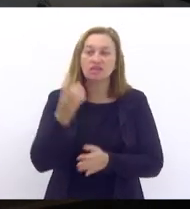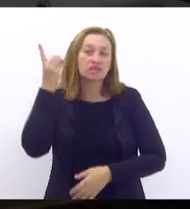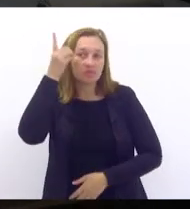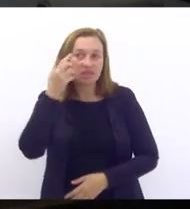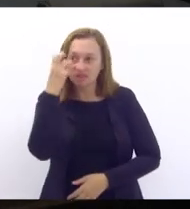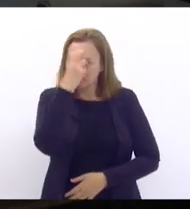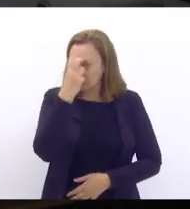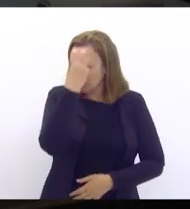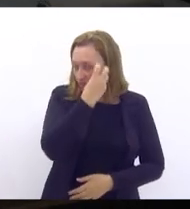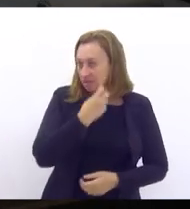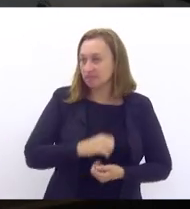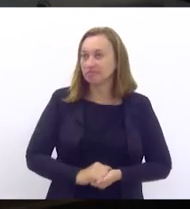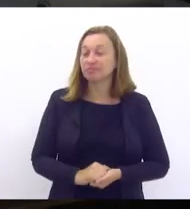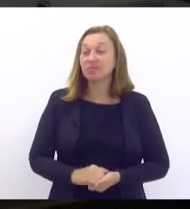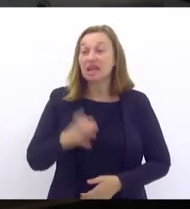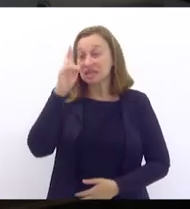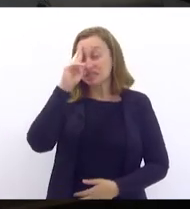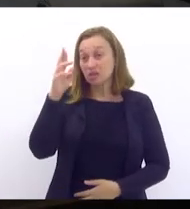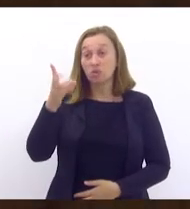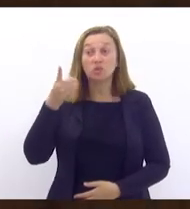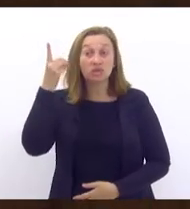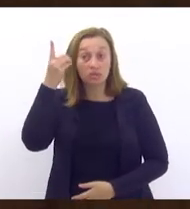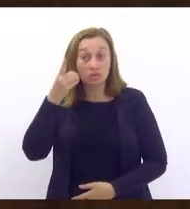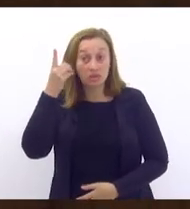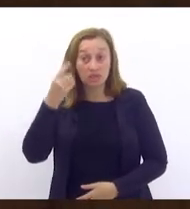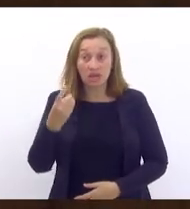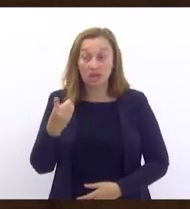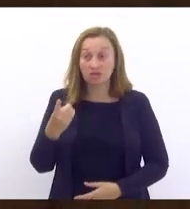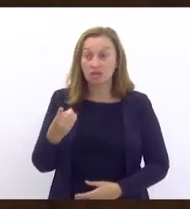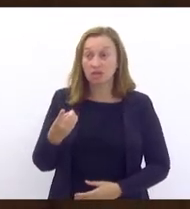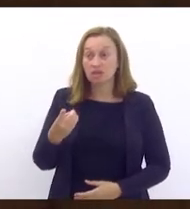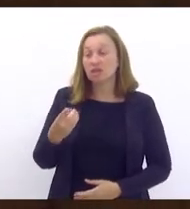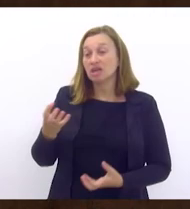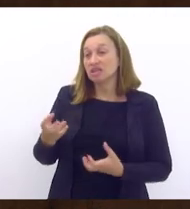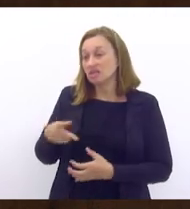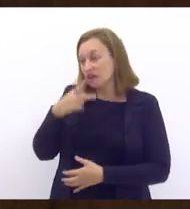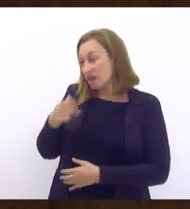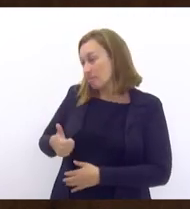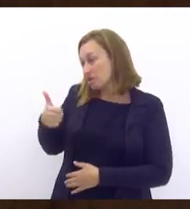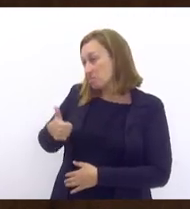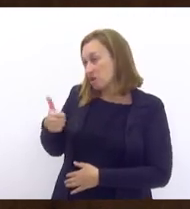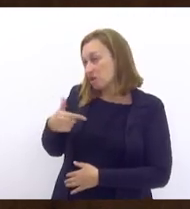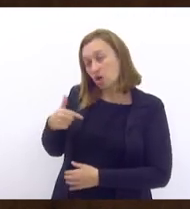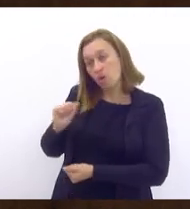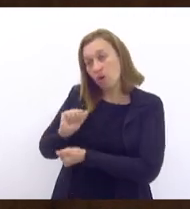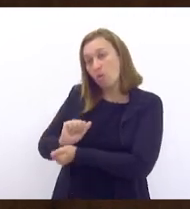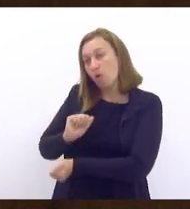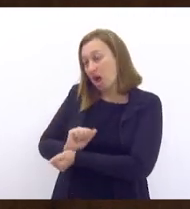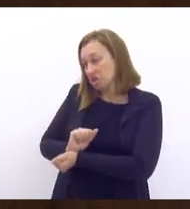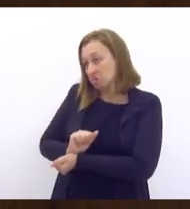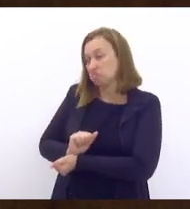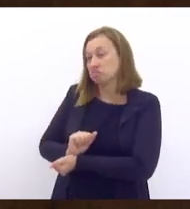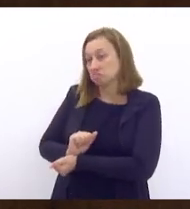favor. Se o deputado autor do projeto quiser fazer a fala primeiro, eu aguardo